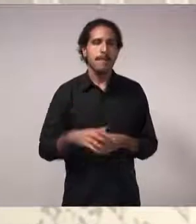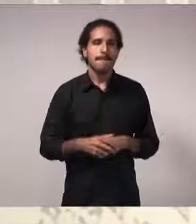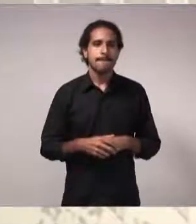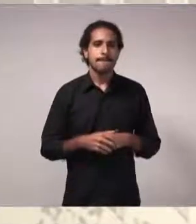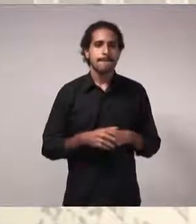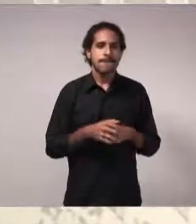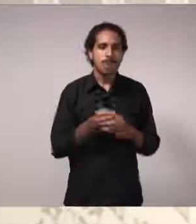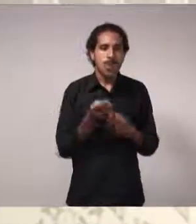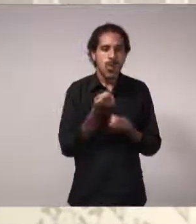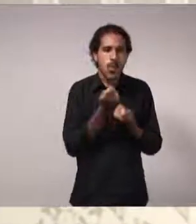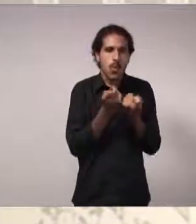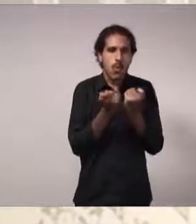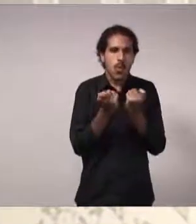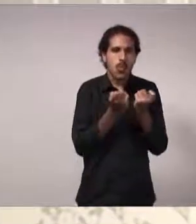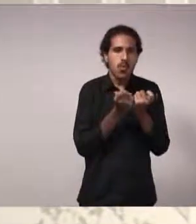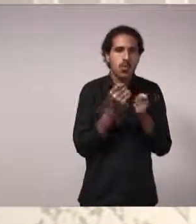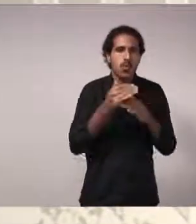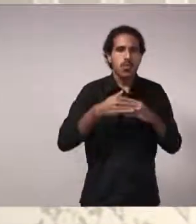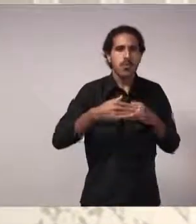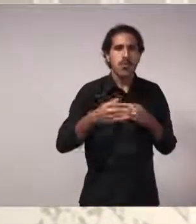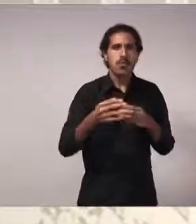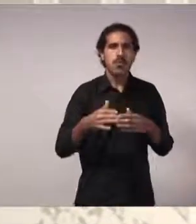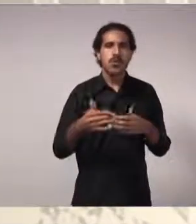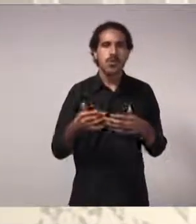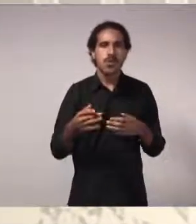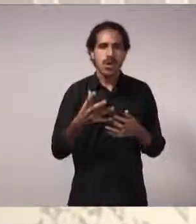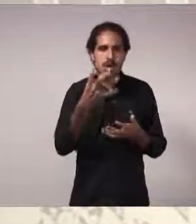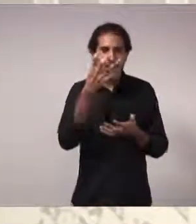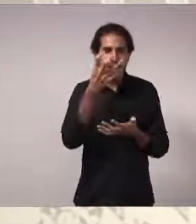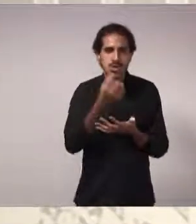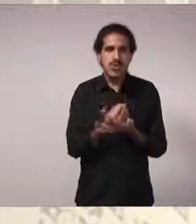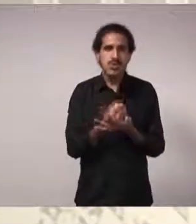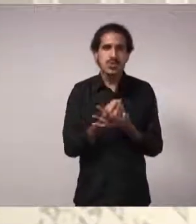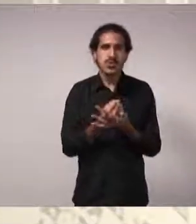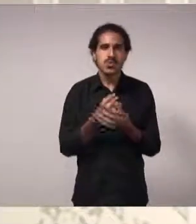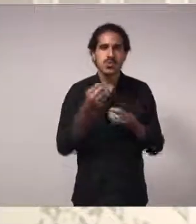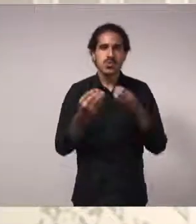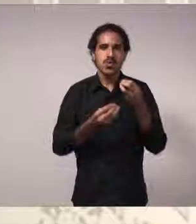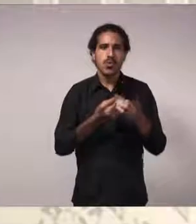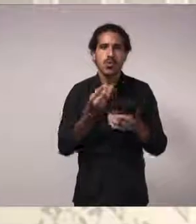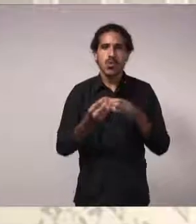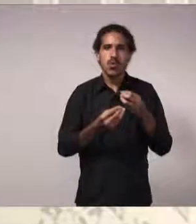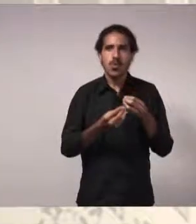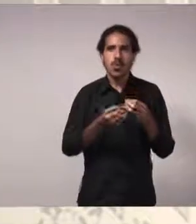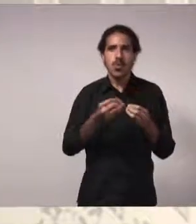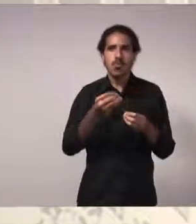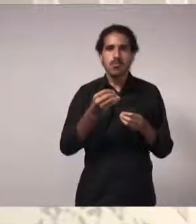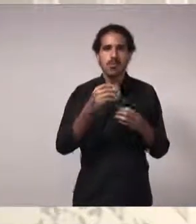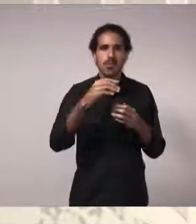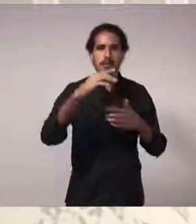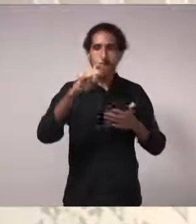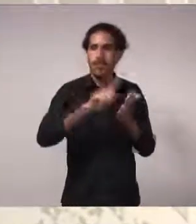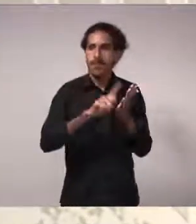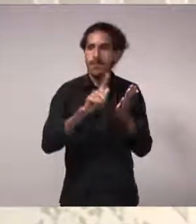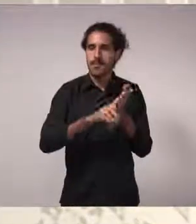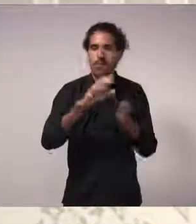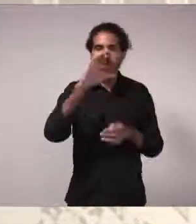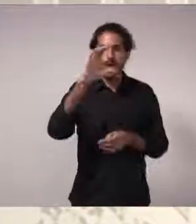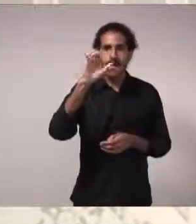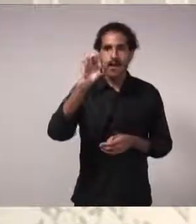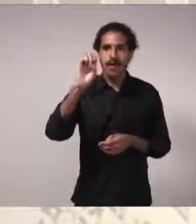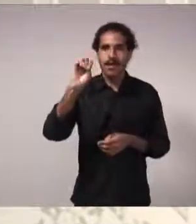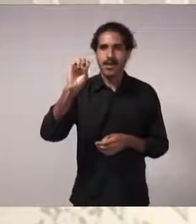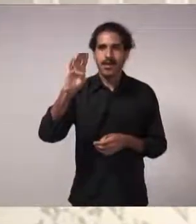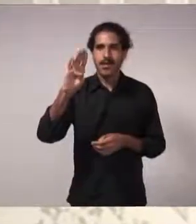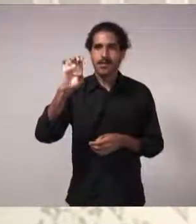Monitoramento. O monitoramento começou com o simples registro das faturas da CAESB. Nós pegamos as faturas e colocamos